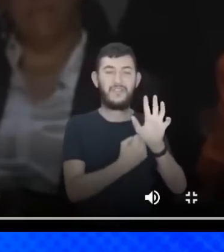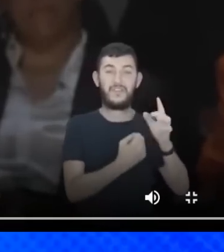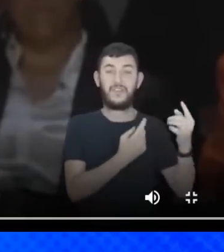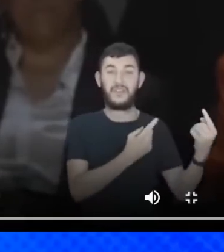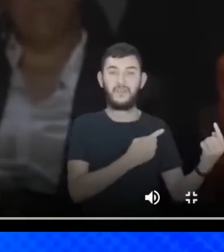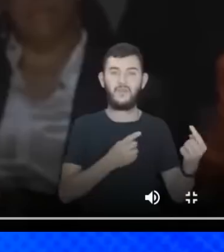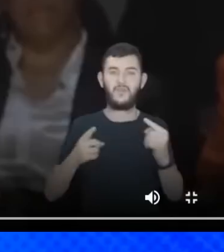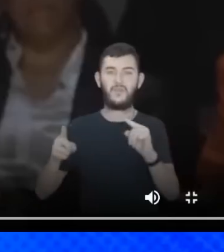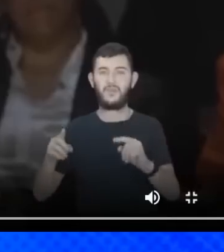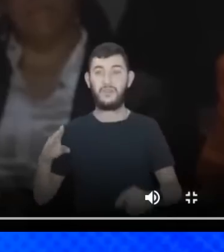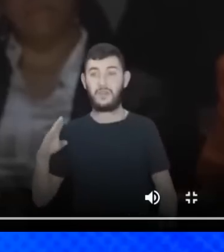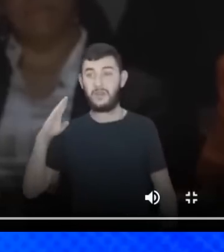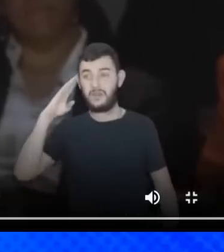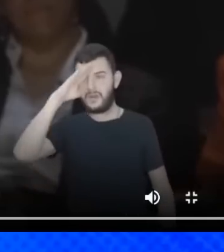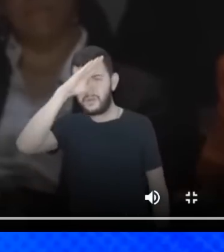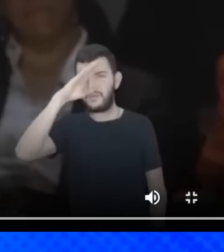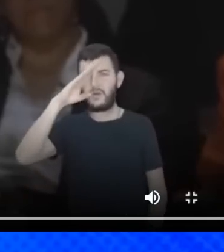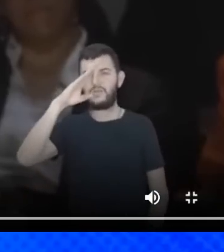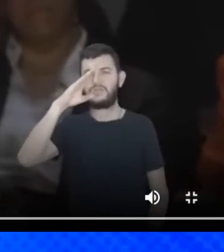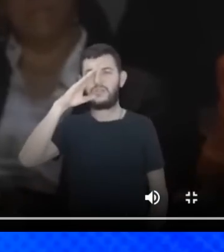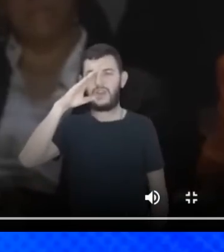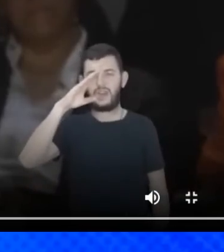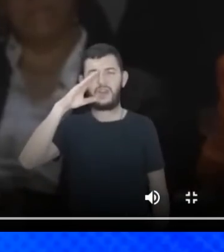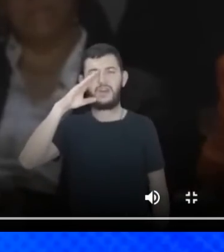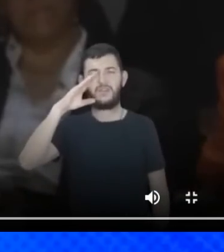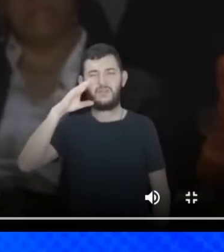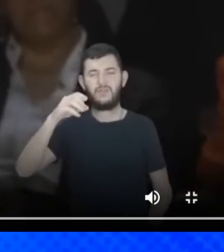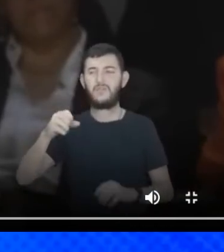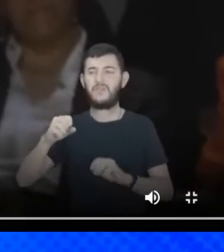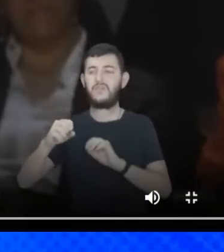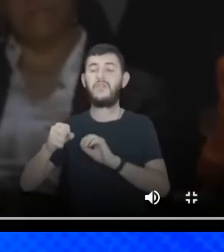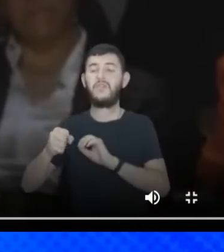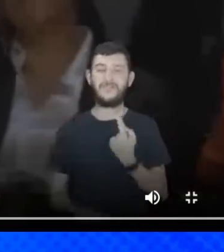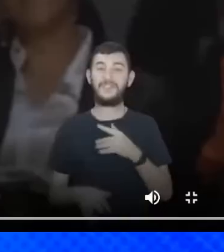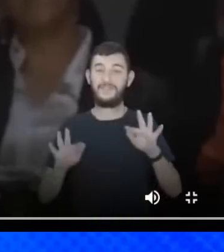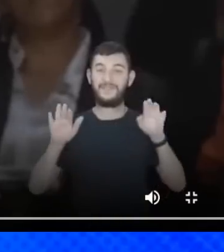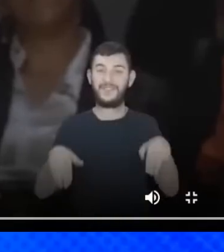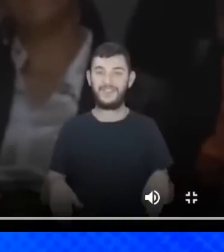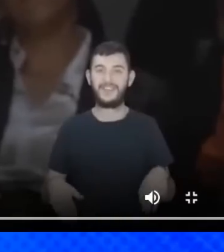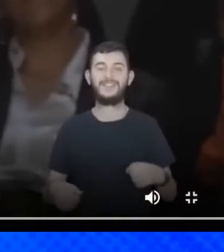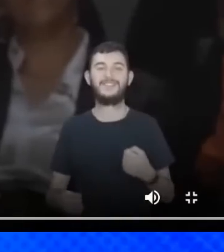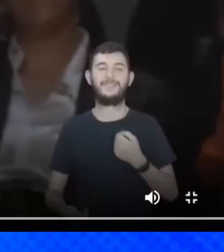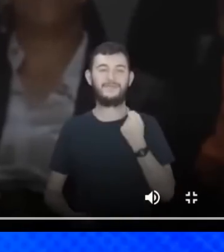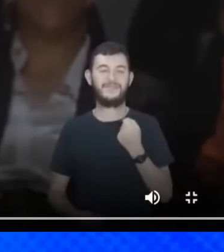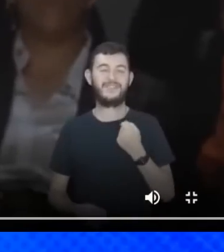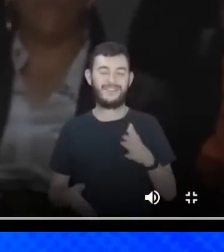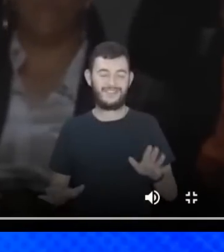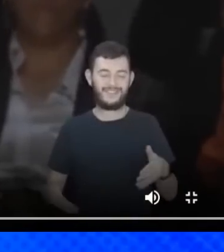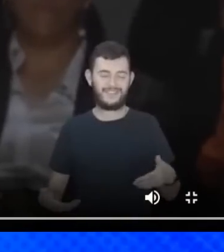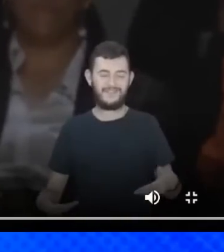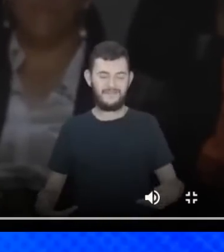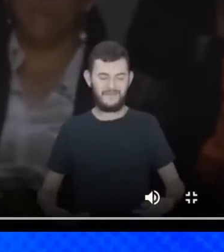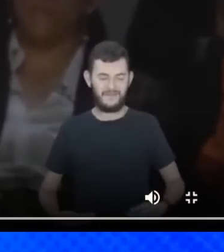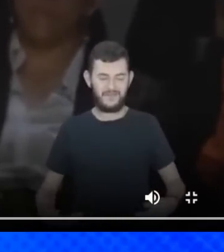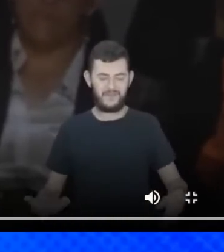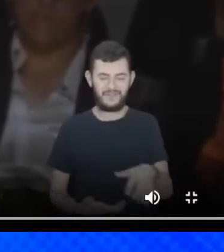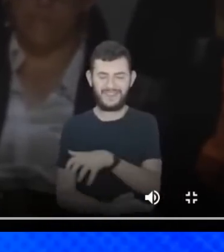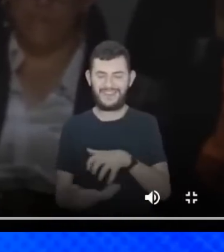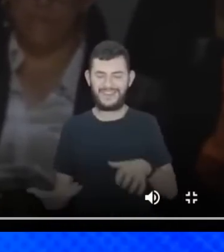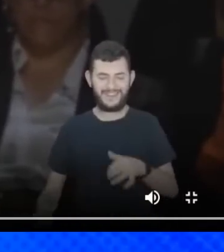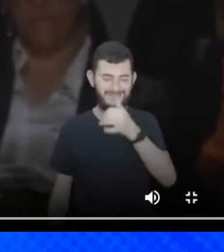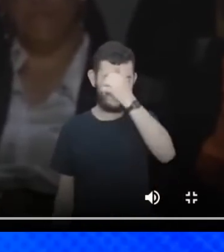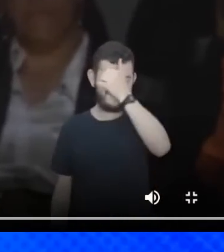já estavam na porta do prédio da Polícia Federal me aguardando. Eu não tinha tido a